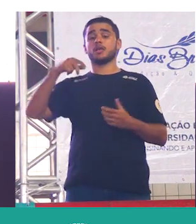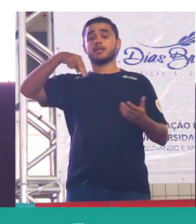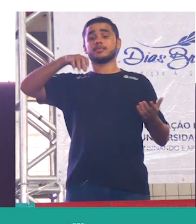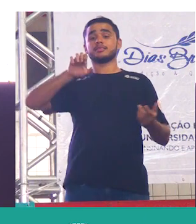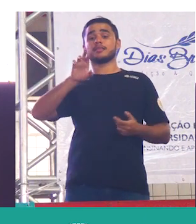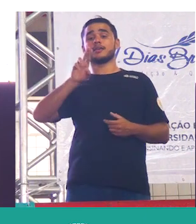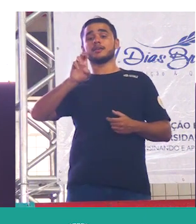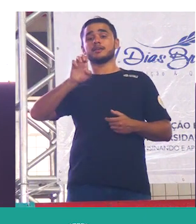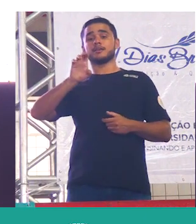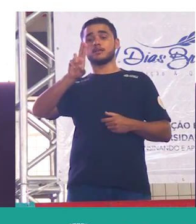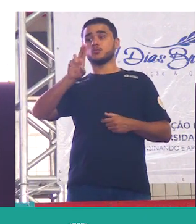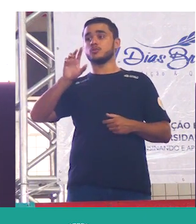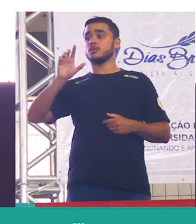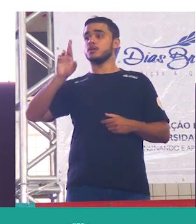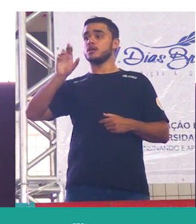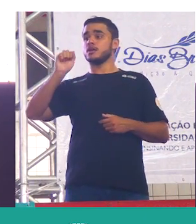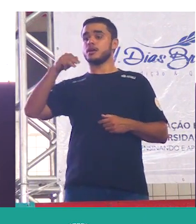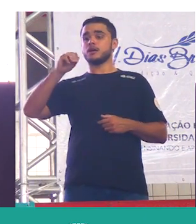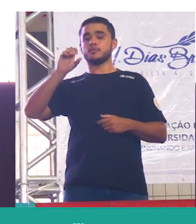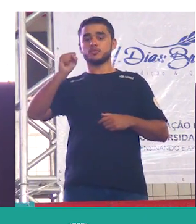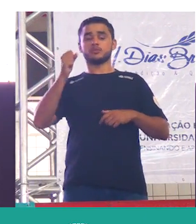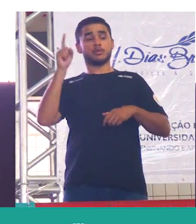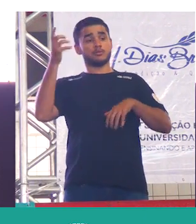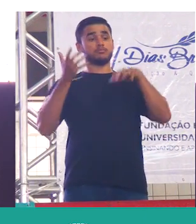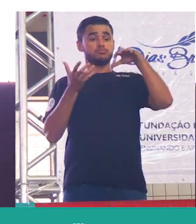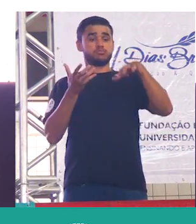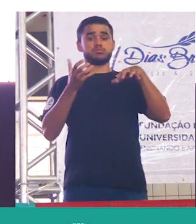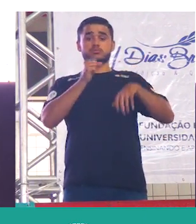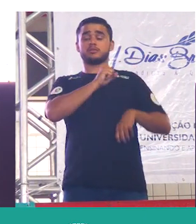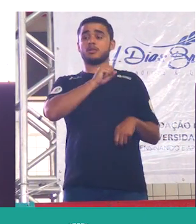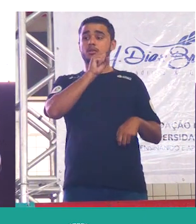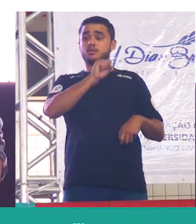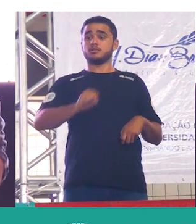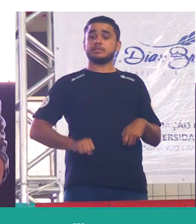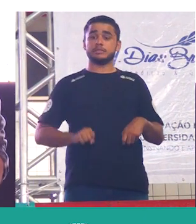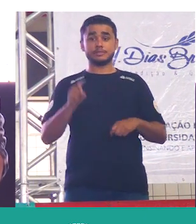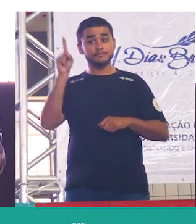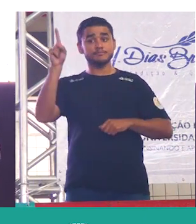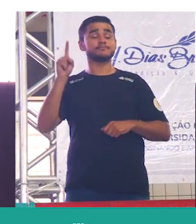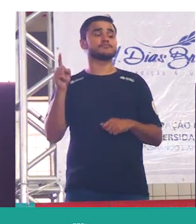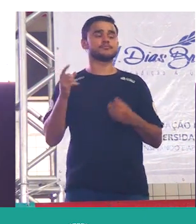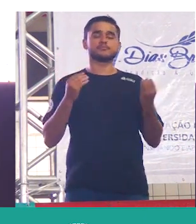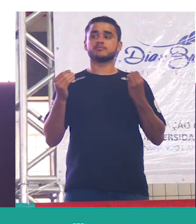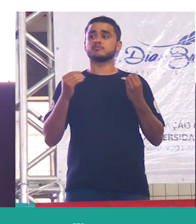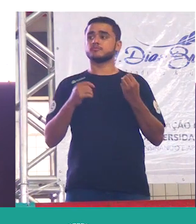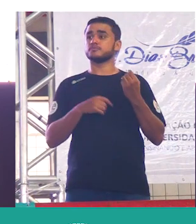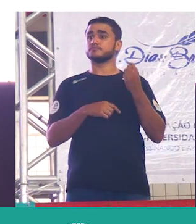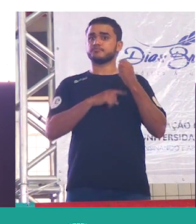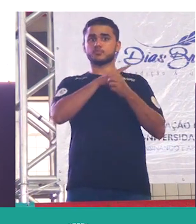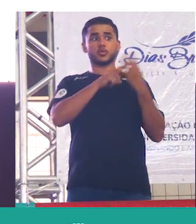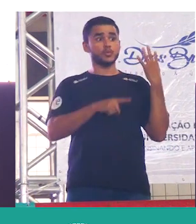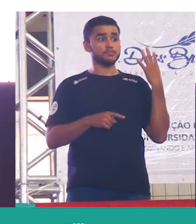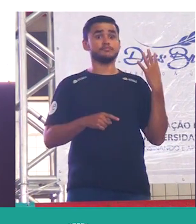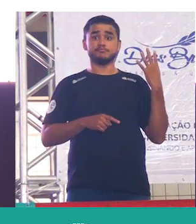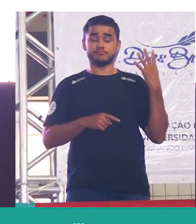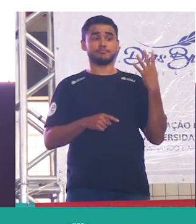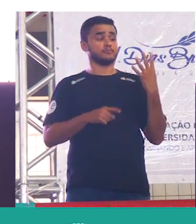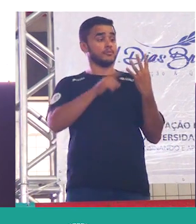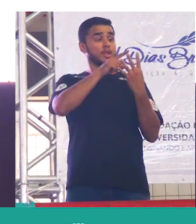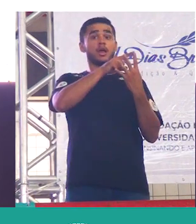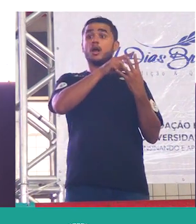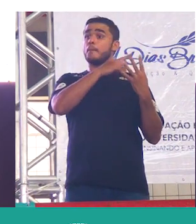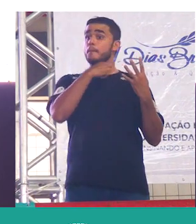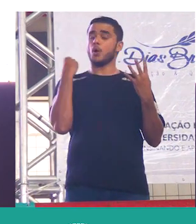na época presidia o Senado. Quer dizer, em 2 anos após a morte do Vargas, o